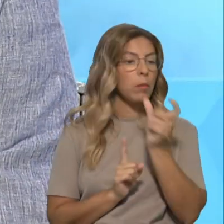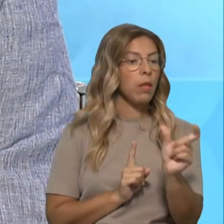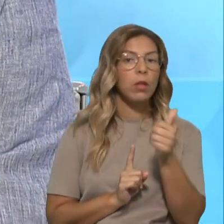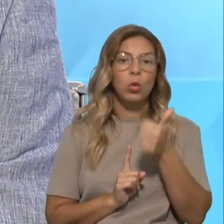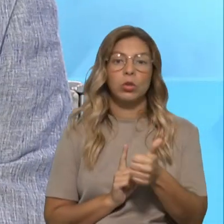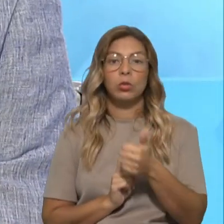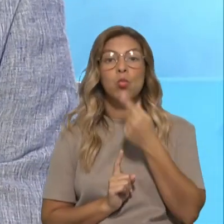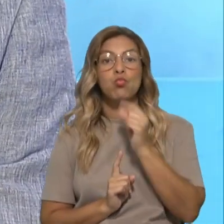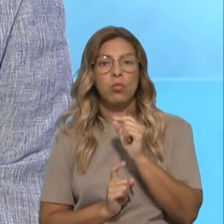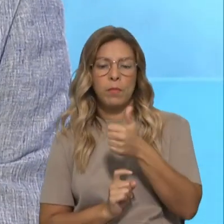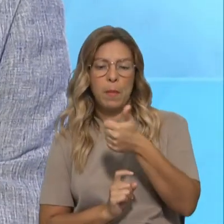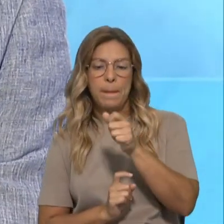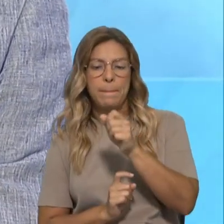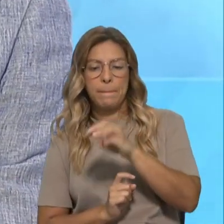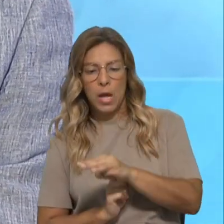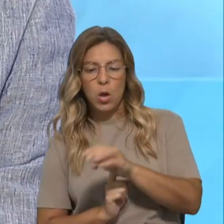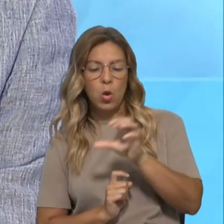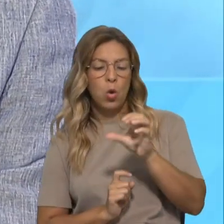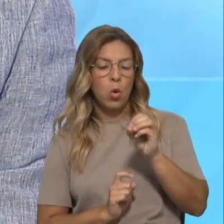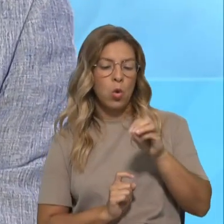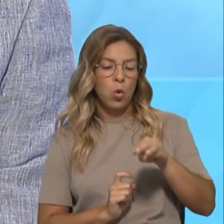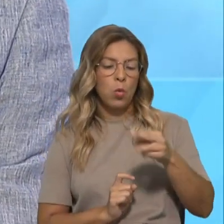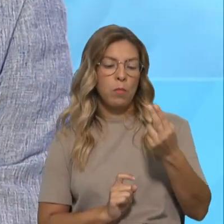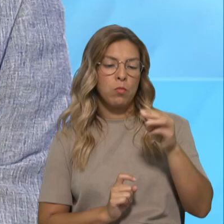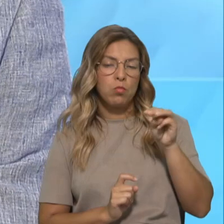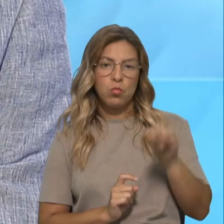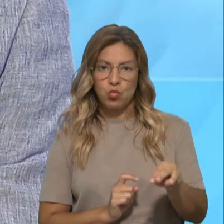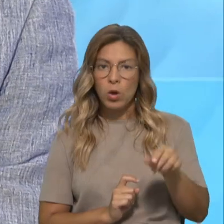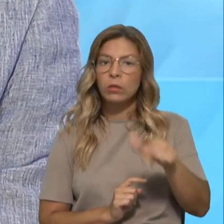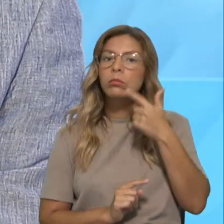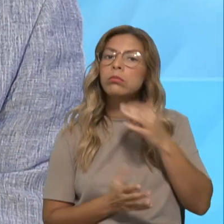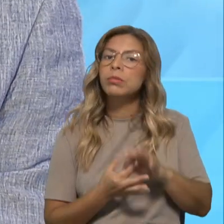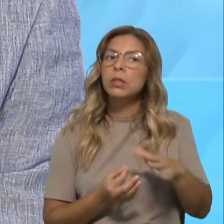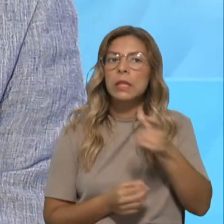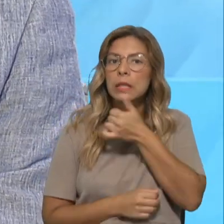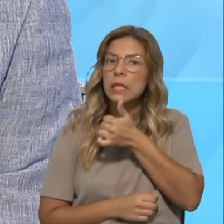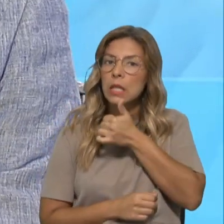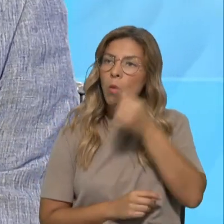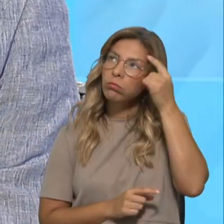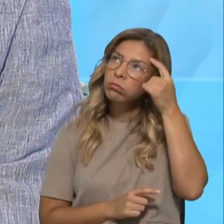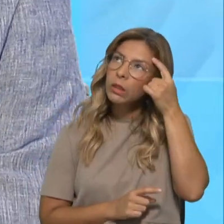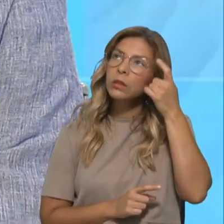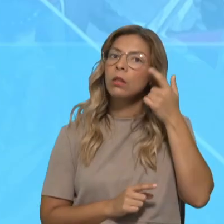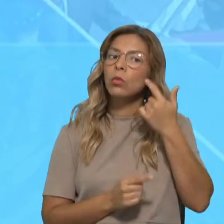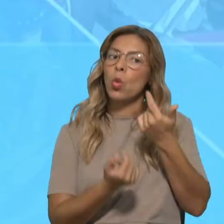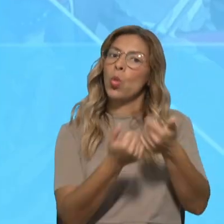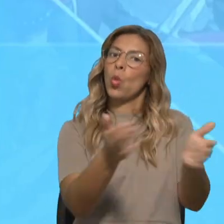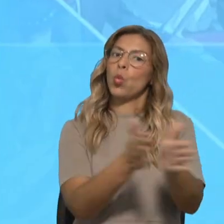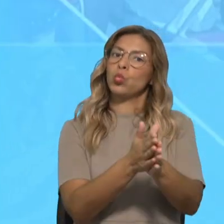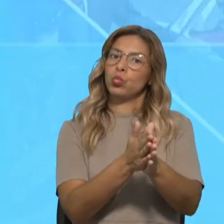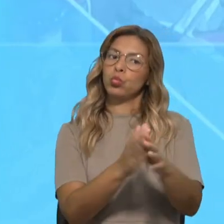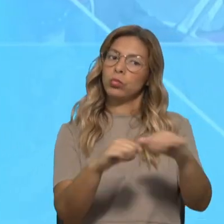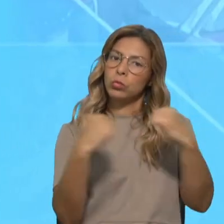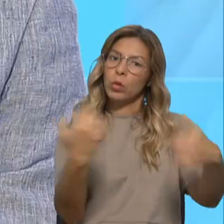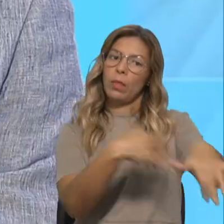comum. O político, que é o momento de tomar uma decisão, procure pensar no bem comum,